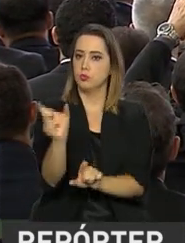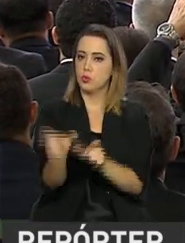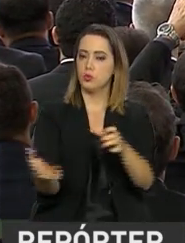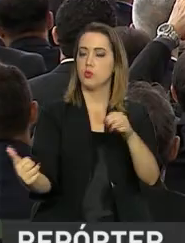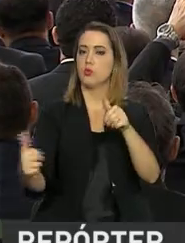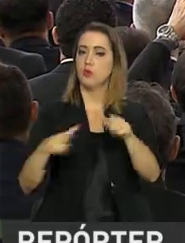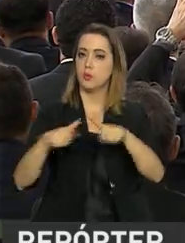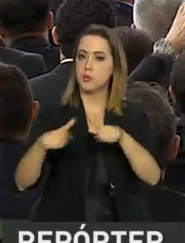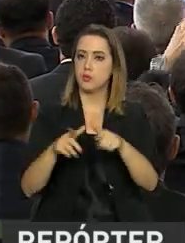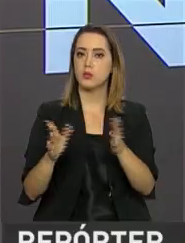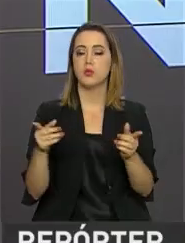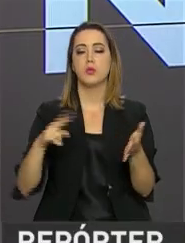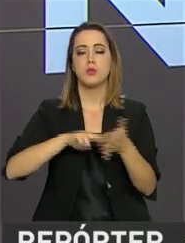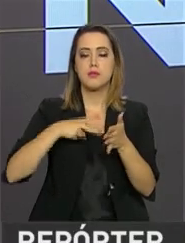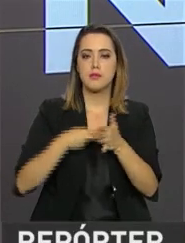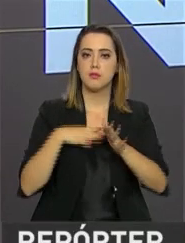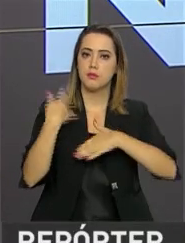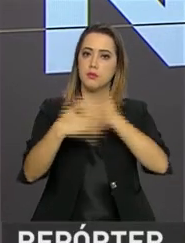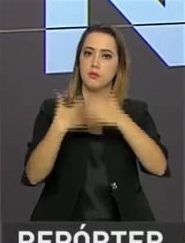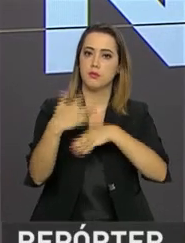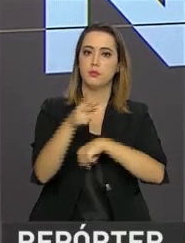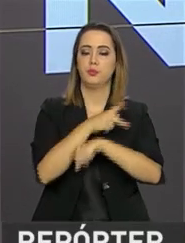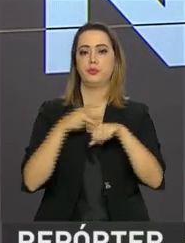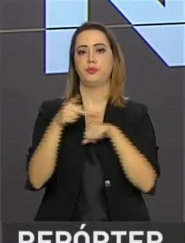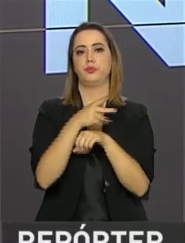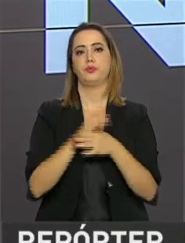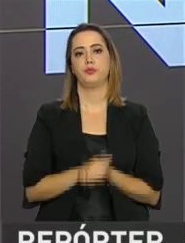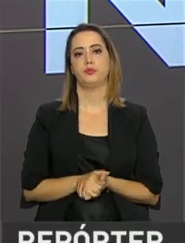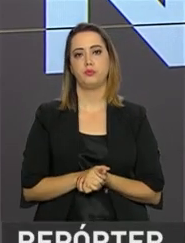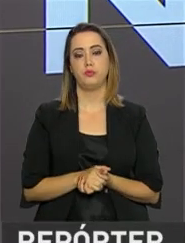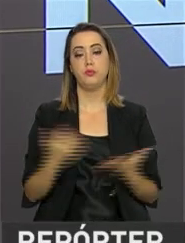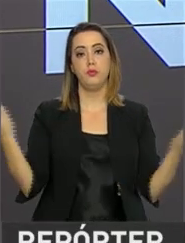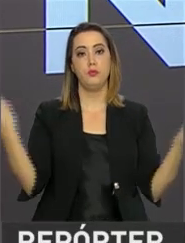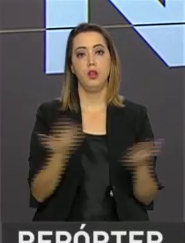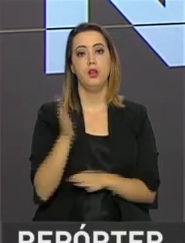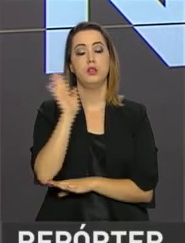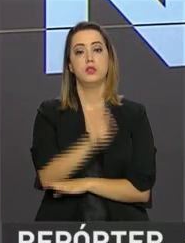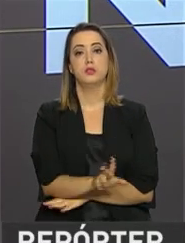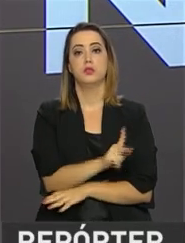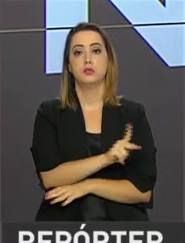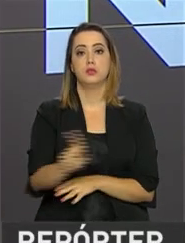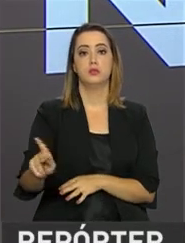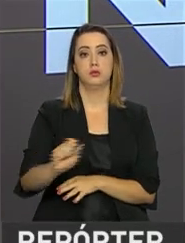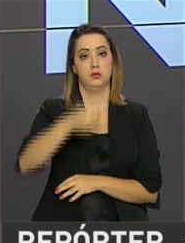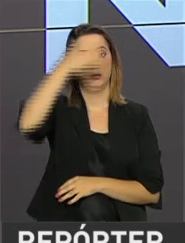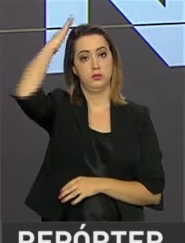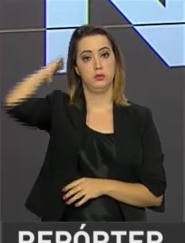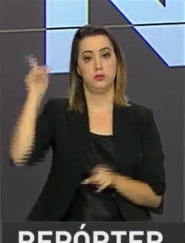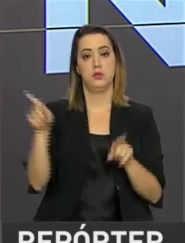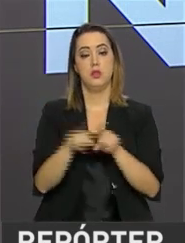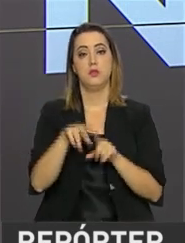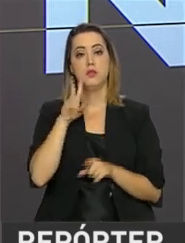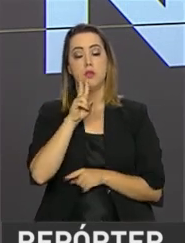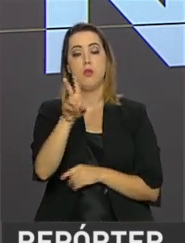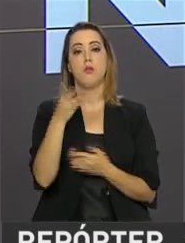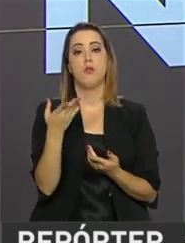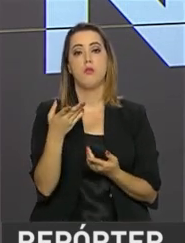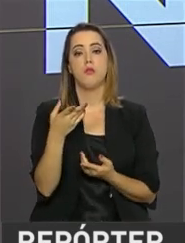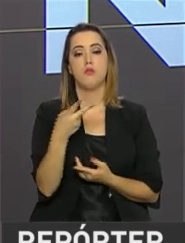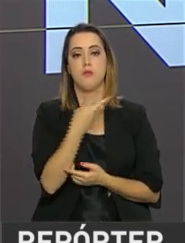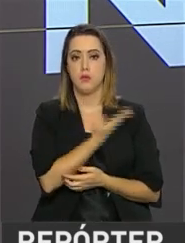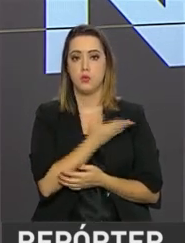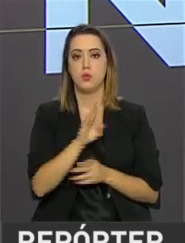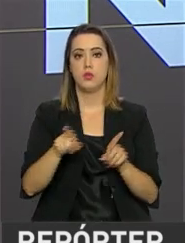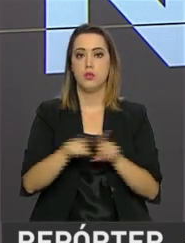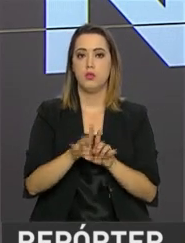do país e agora tarde o presidente michel temer que vemos aí no lançamento do concurso cade vai participar da